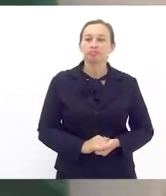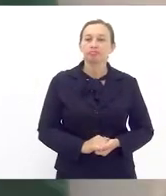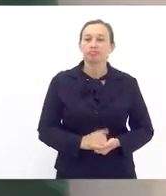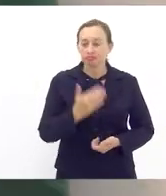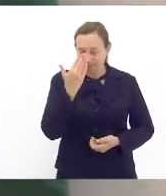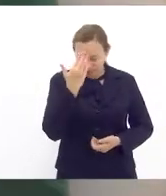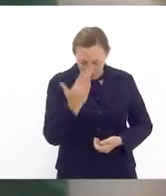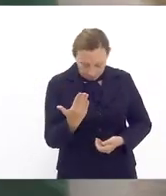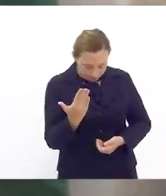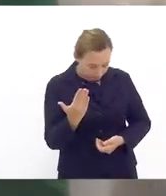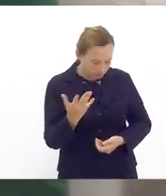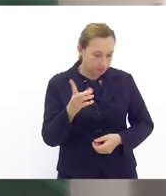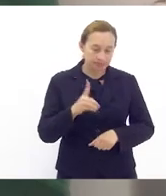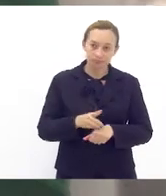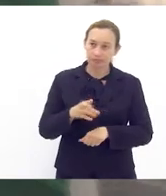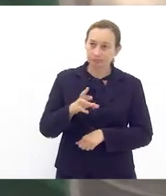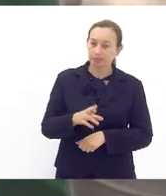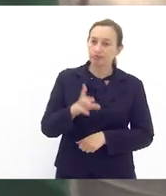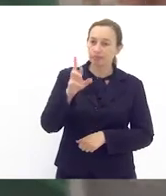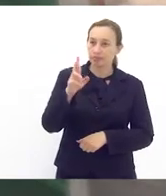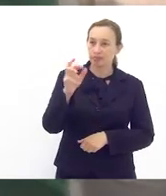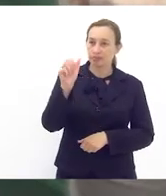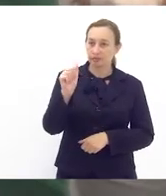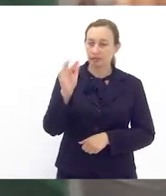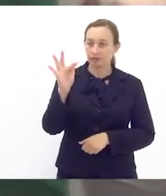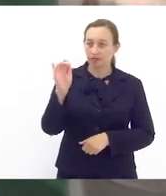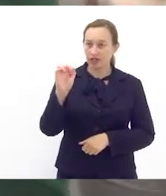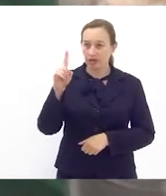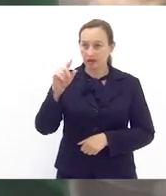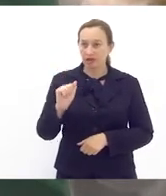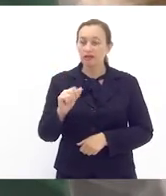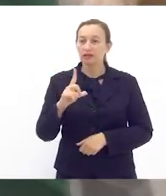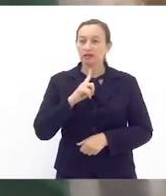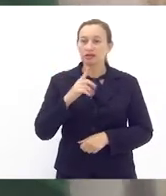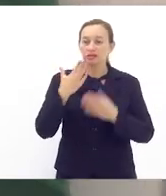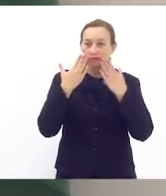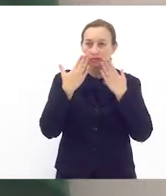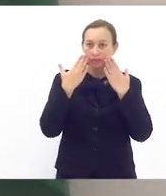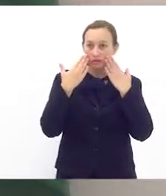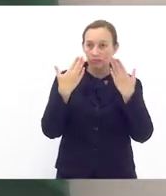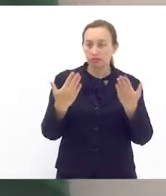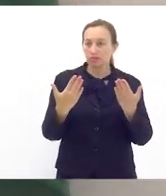Obrigado Doutora Rafaela tem algum representante da OAB